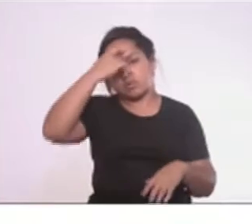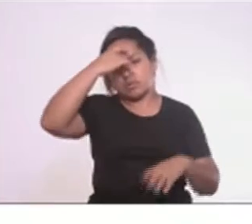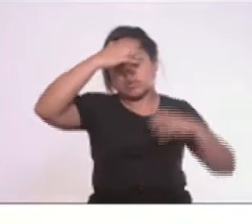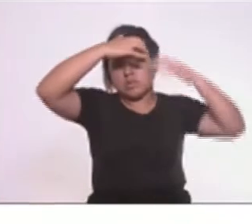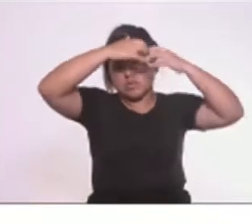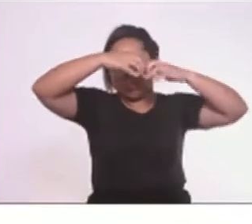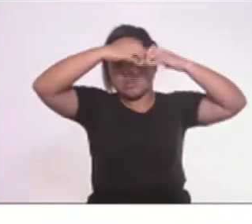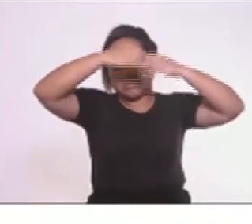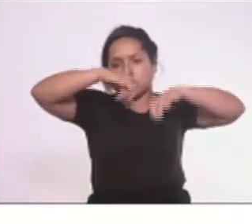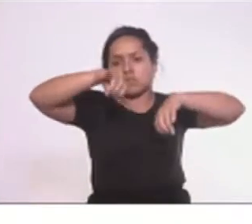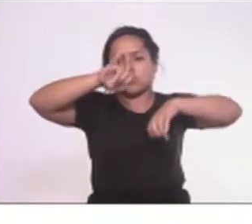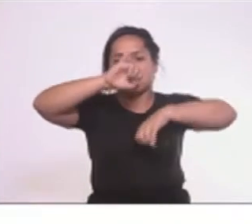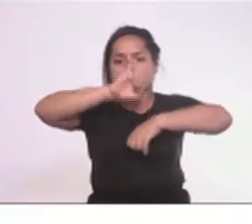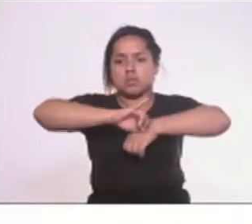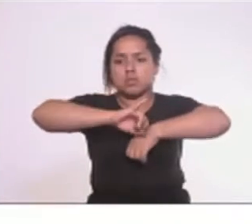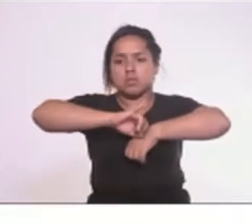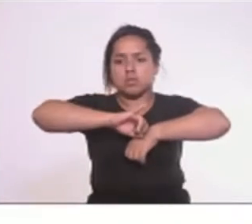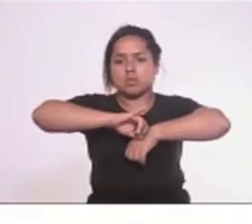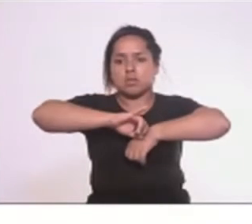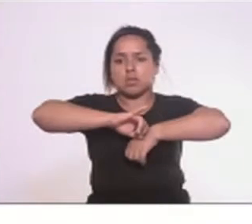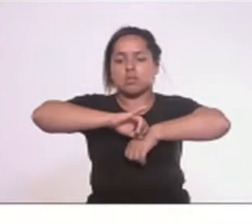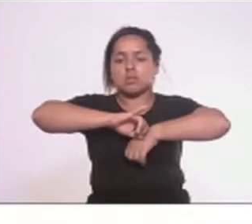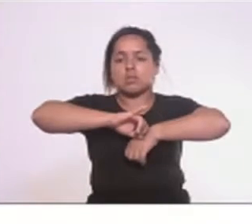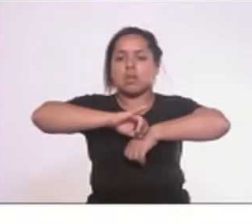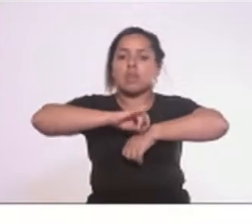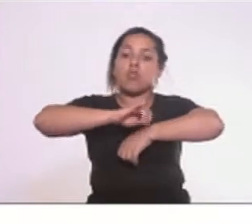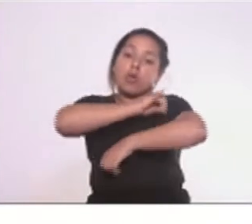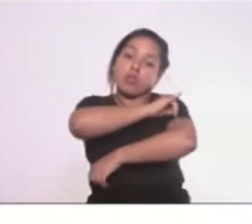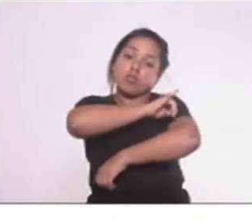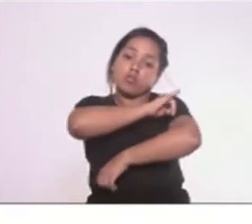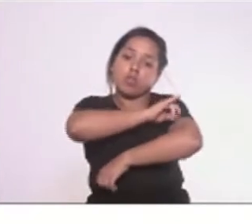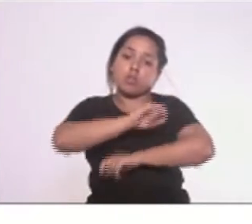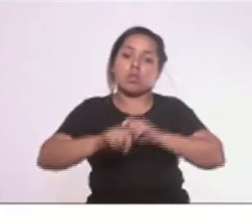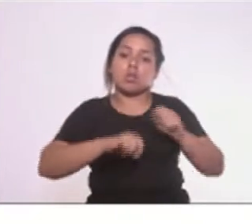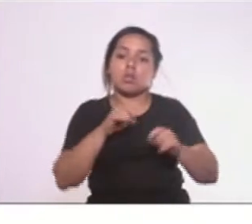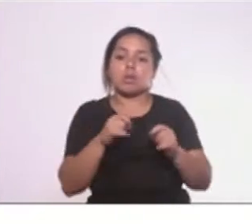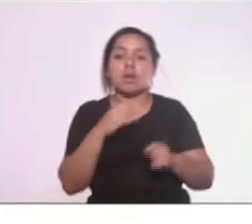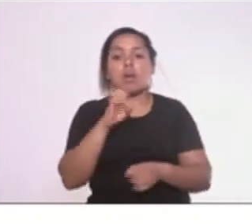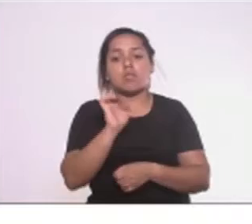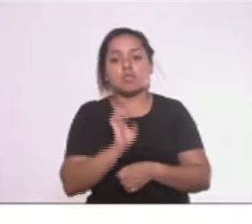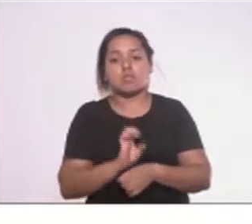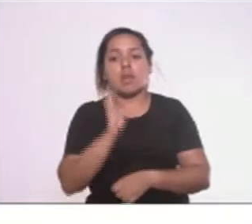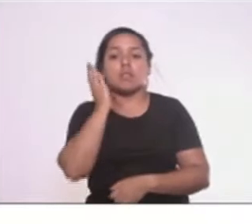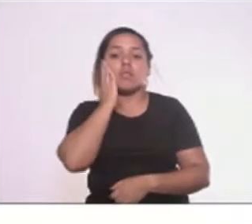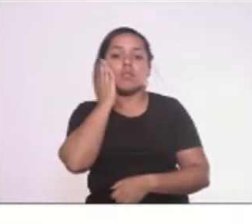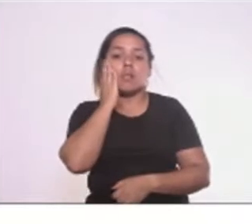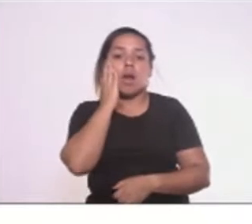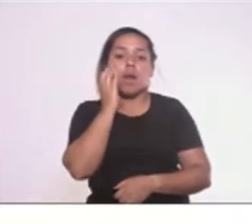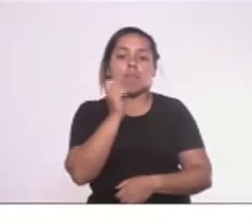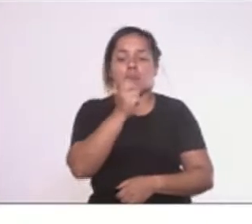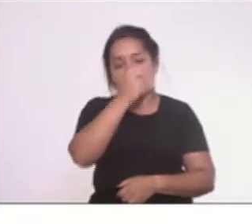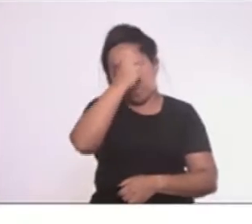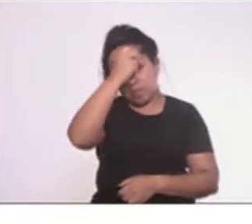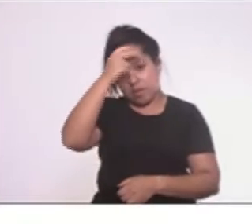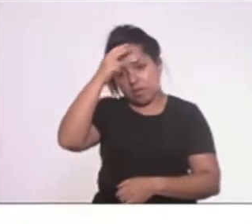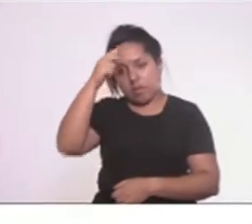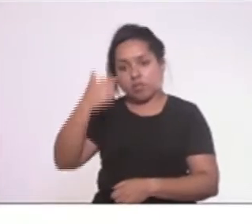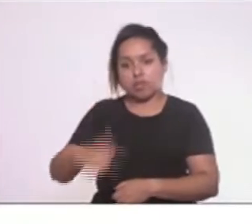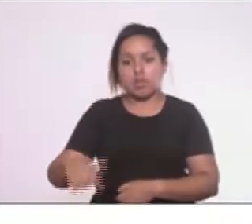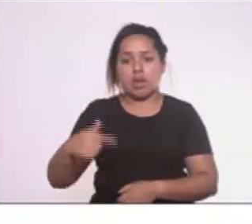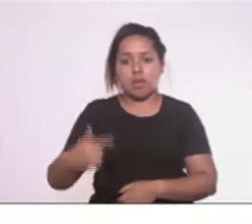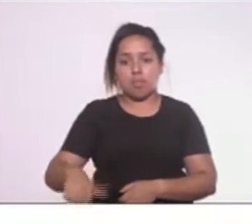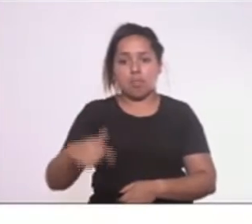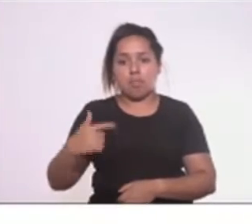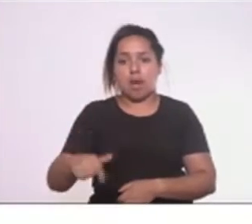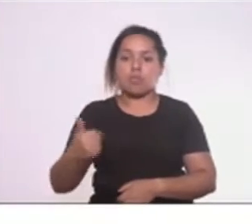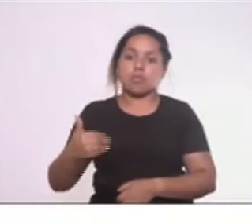Janeiro. É muito importante que esse espaço se amplie no Estado. O Estado do Rio de Janeiro, como Vossa Excelência sabe, foi prefeito de Queimados 2 vezes, mas não só porque foi prefeito de